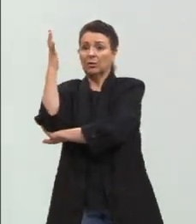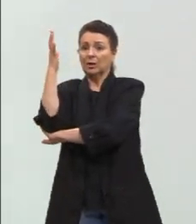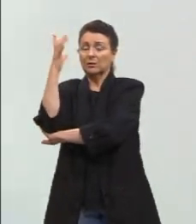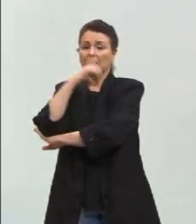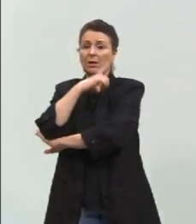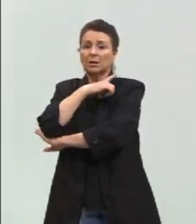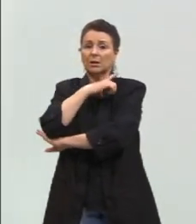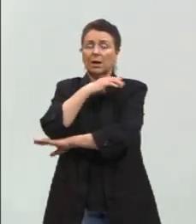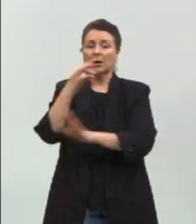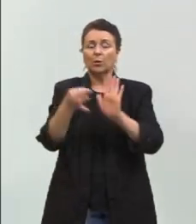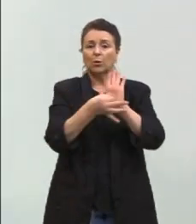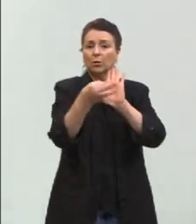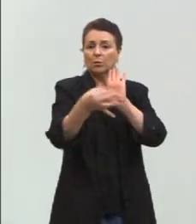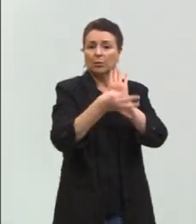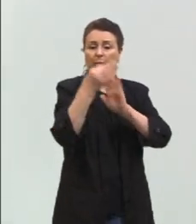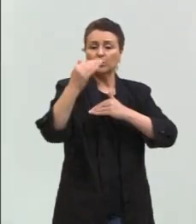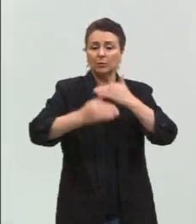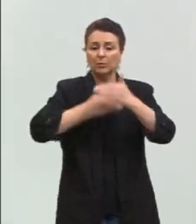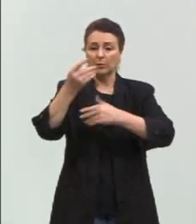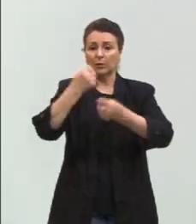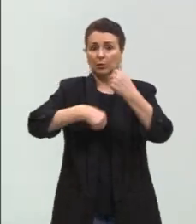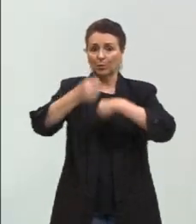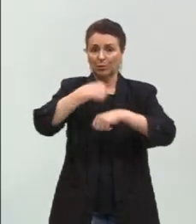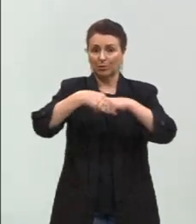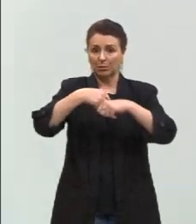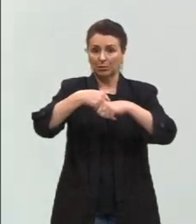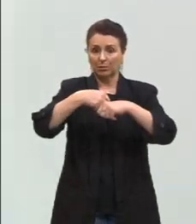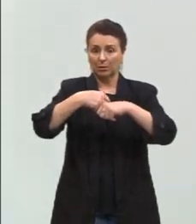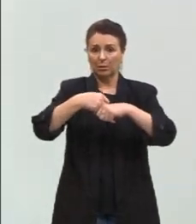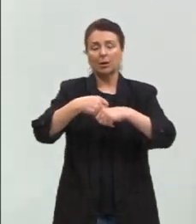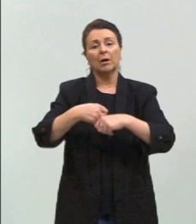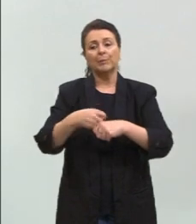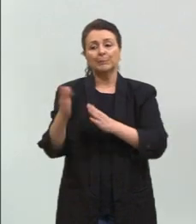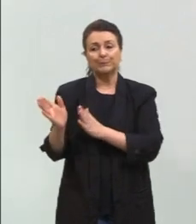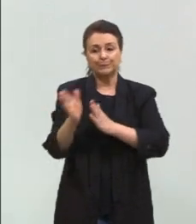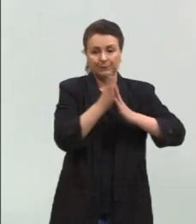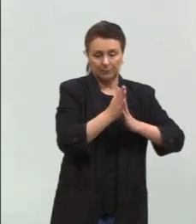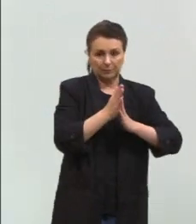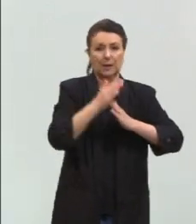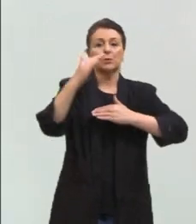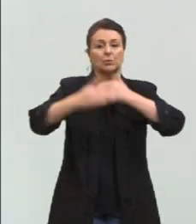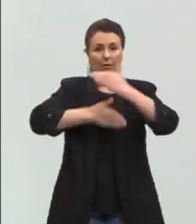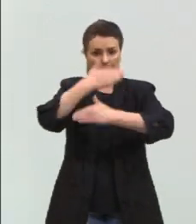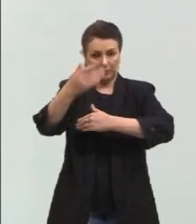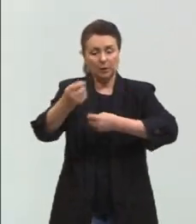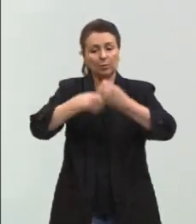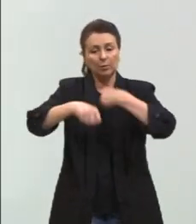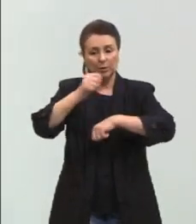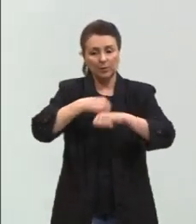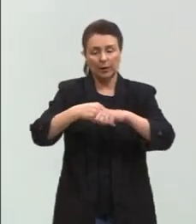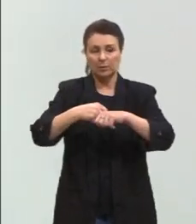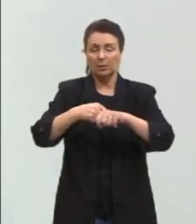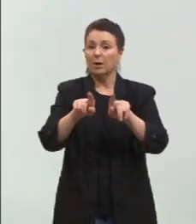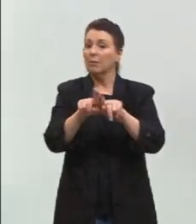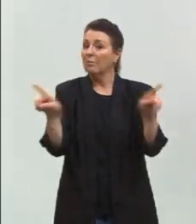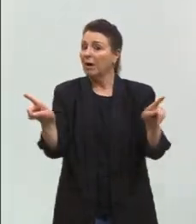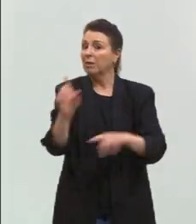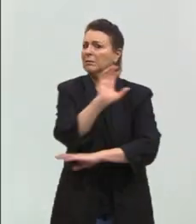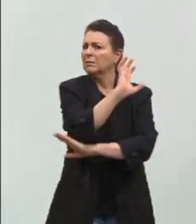argumento do desenvolvimento econômico vamos desenvolver economicamente mas a aquela questão